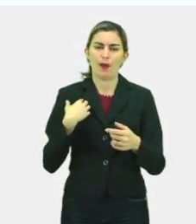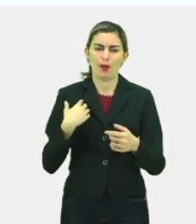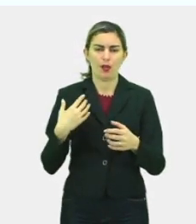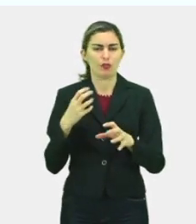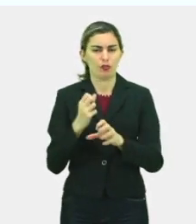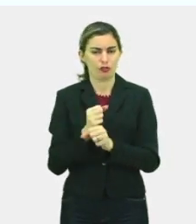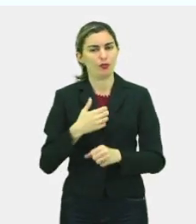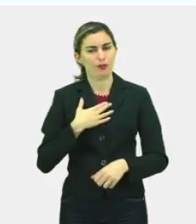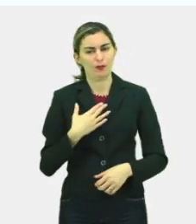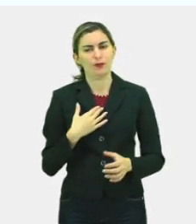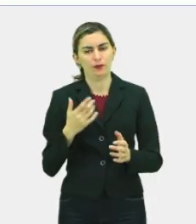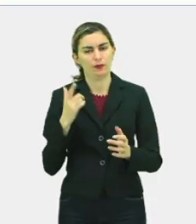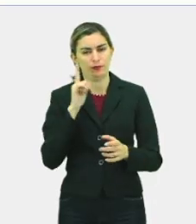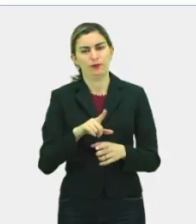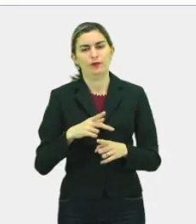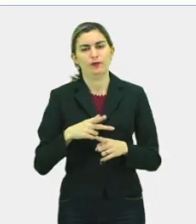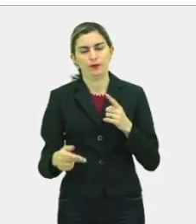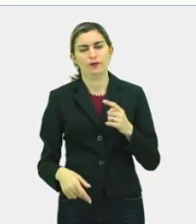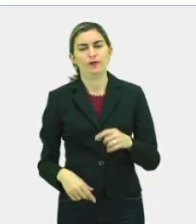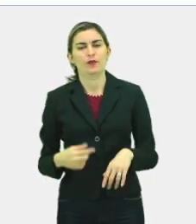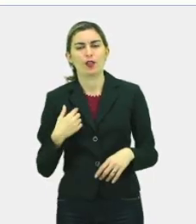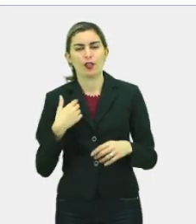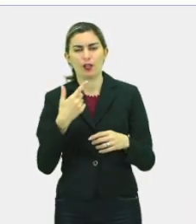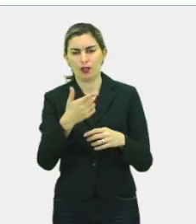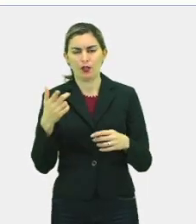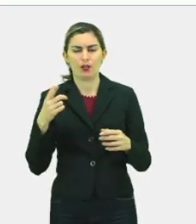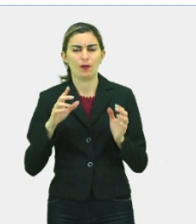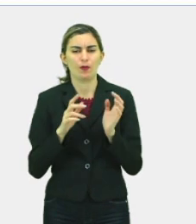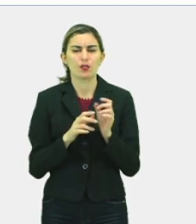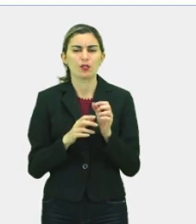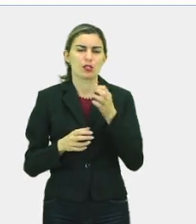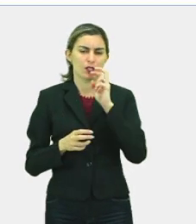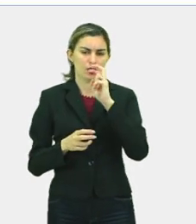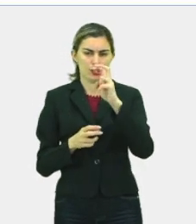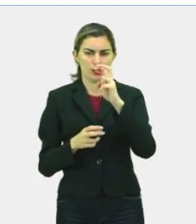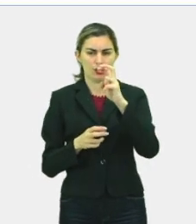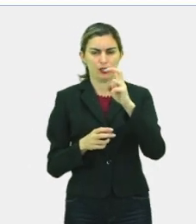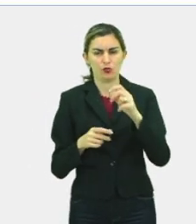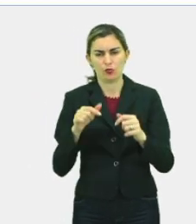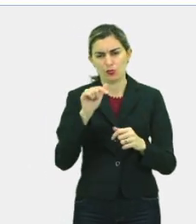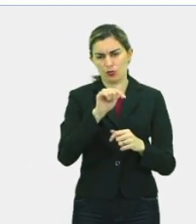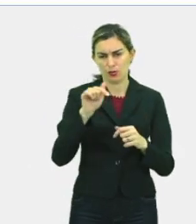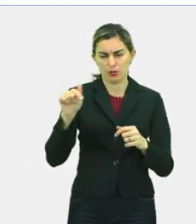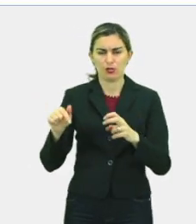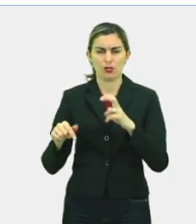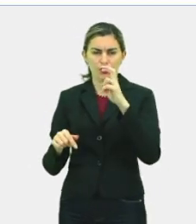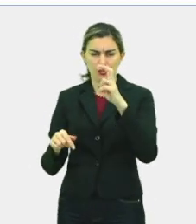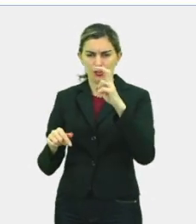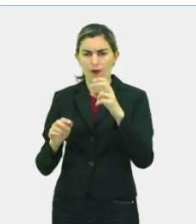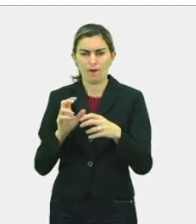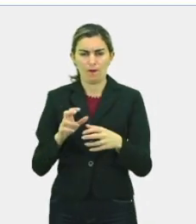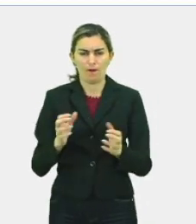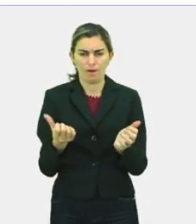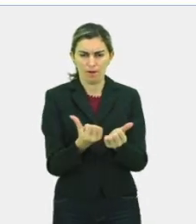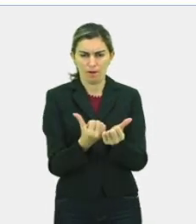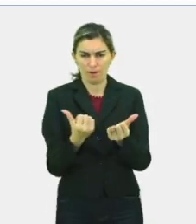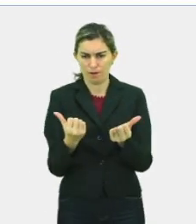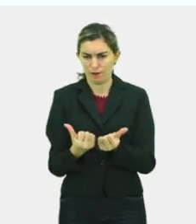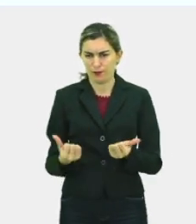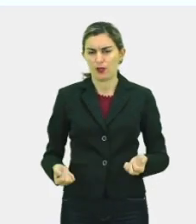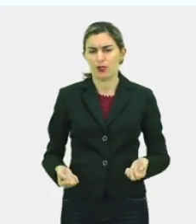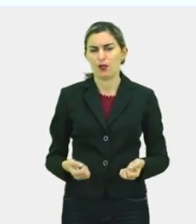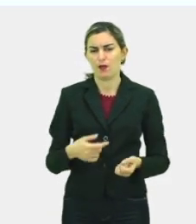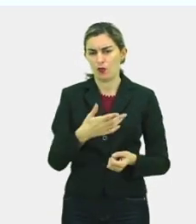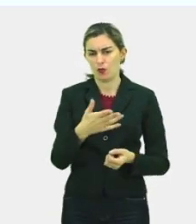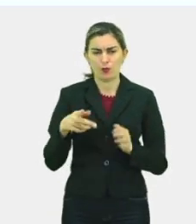da minha equipe, ok? Uma partida ela é constituída por 5 sets. A gente está falando aqui do voleibol enquanto